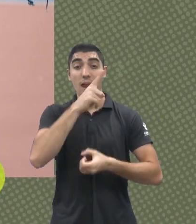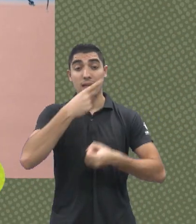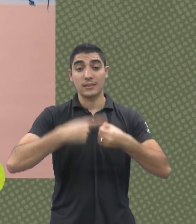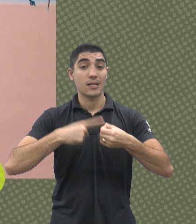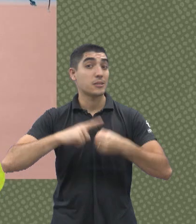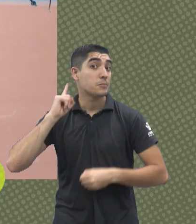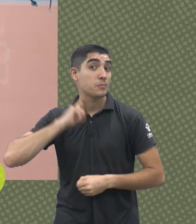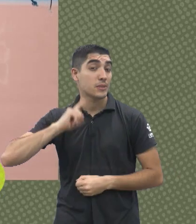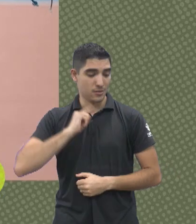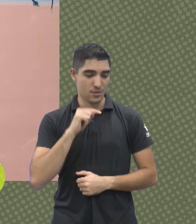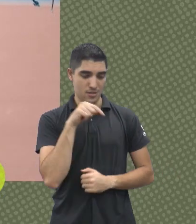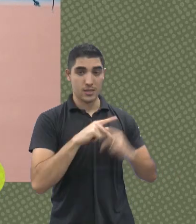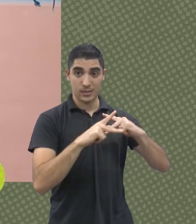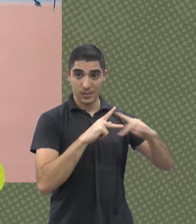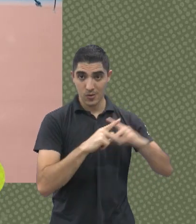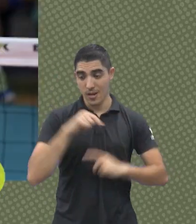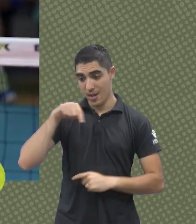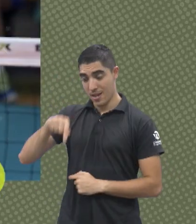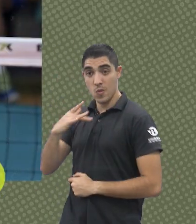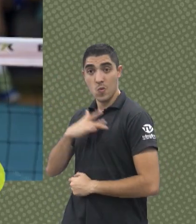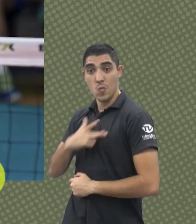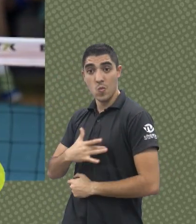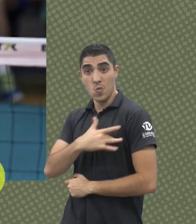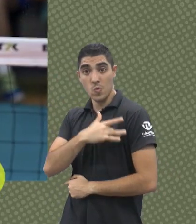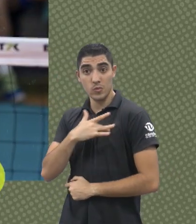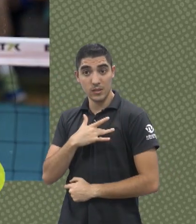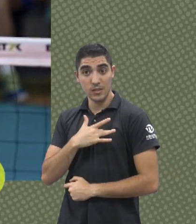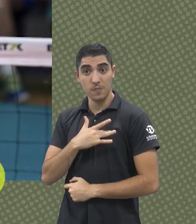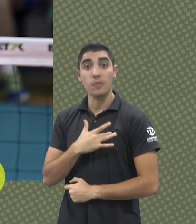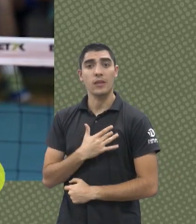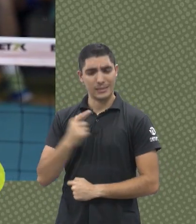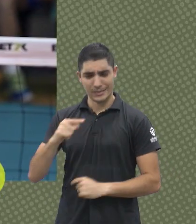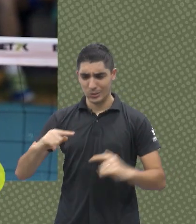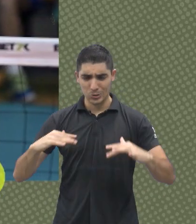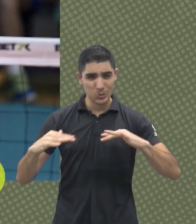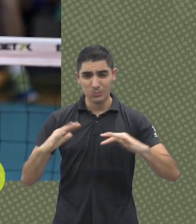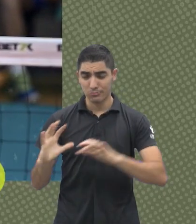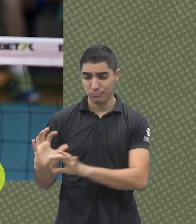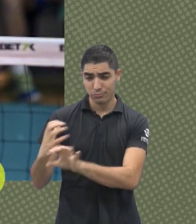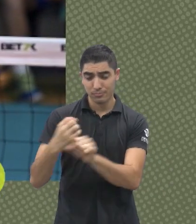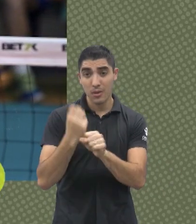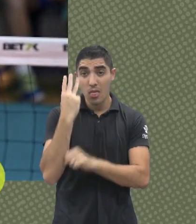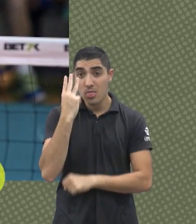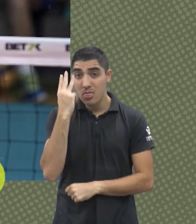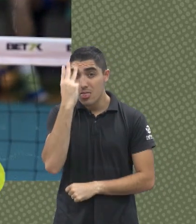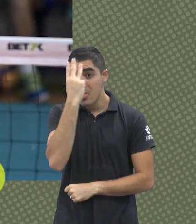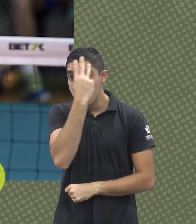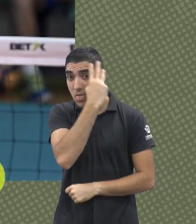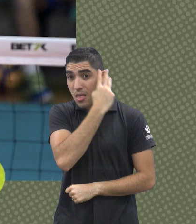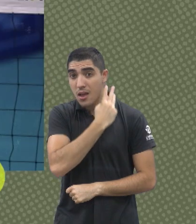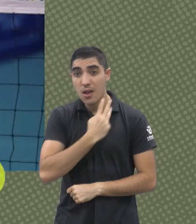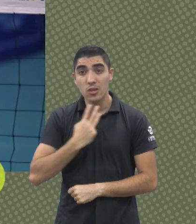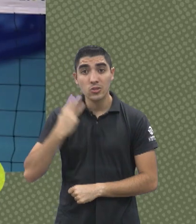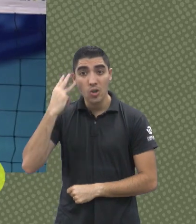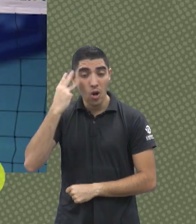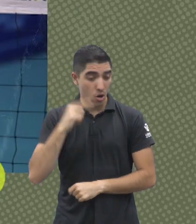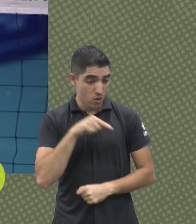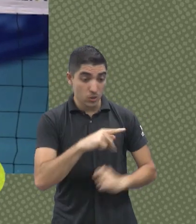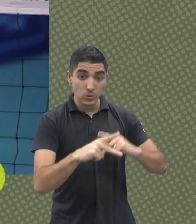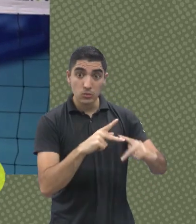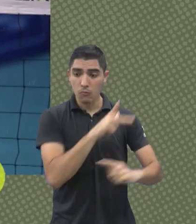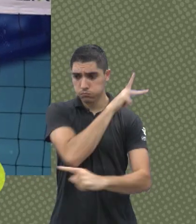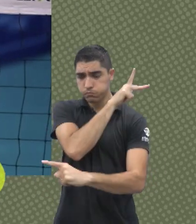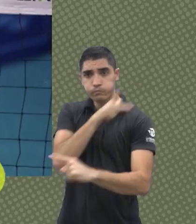enfrentar o vice-líder Cruzeiro. E em uma partida com mais de 3 horas de duração, o São José venceu a Raposa